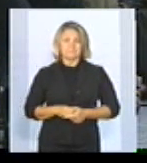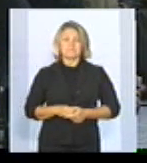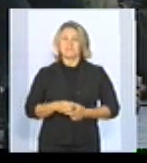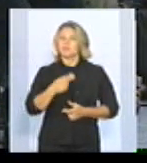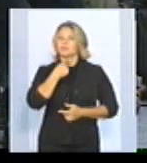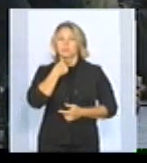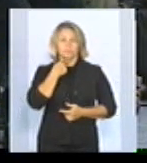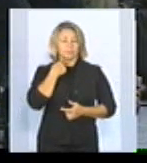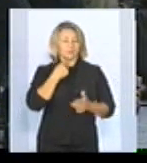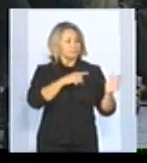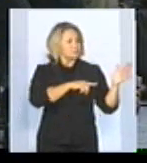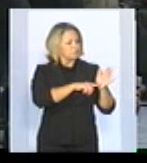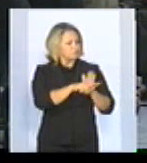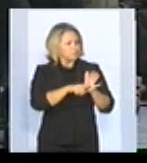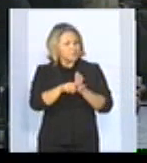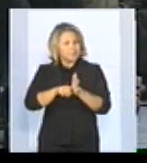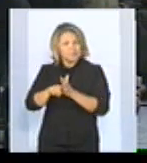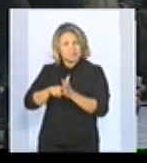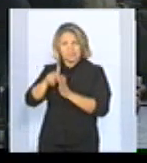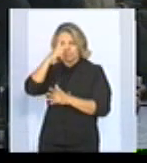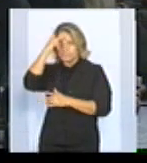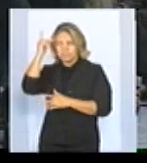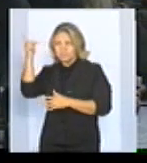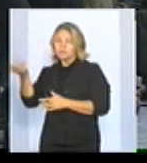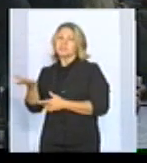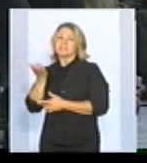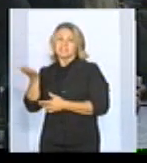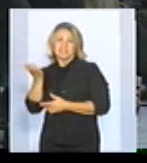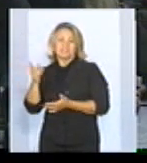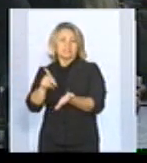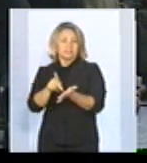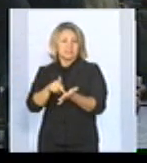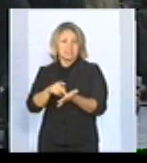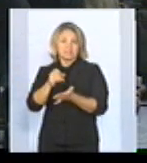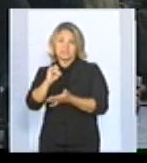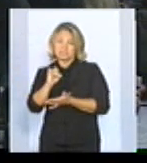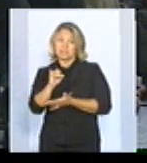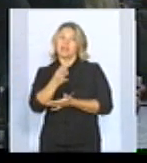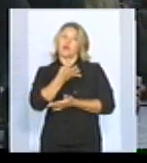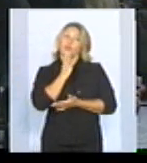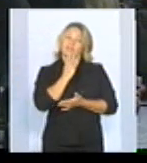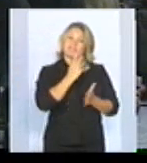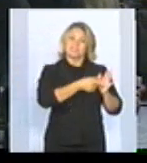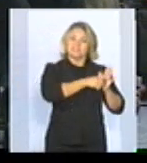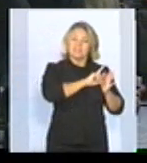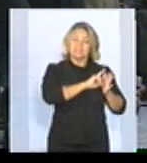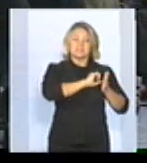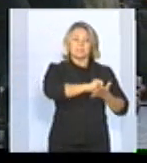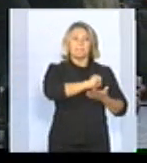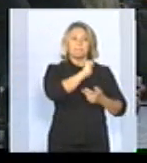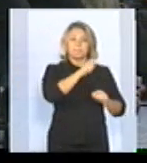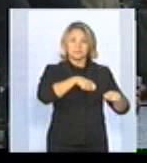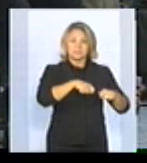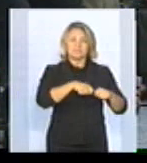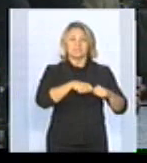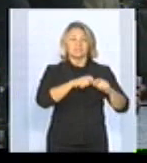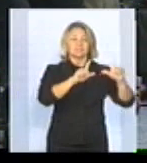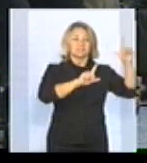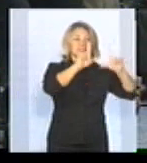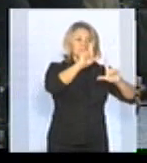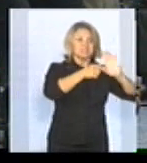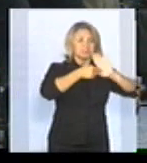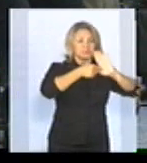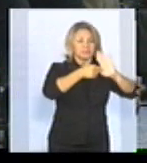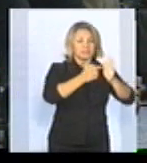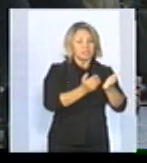Não se pode argumentar que está ofertando ao público o que este deseja, ao menos que o público conheça todo o leque de possibilidades que a televisão pode oferecer